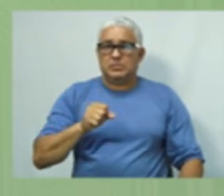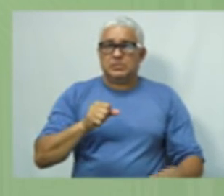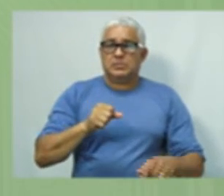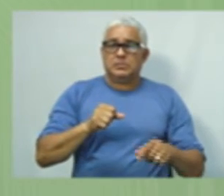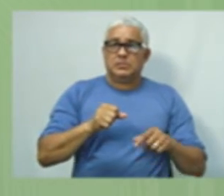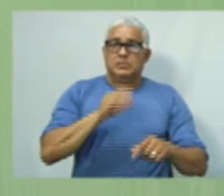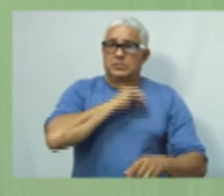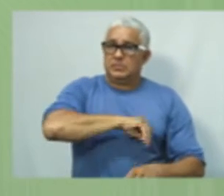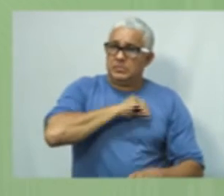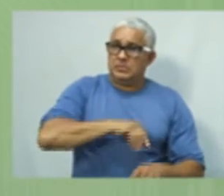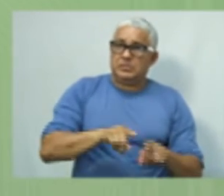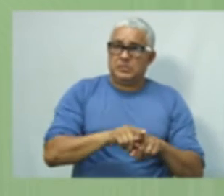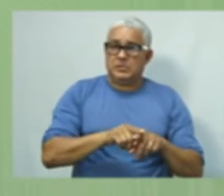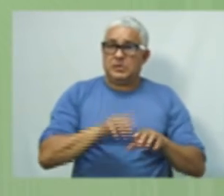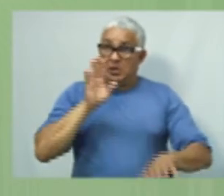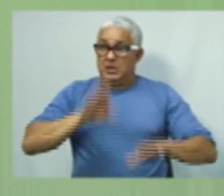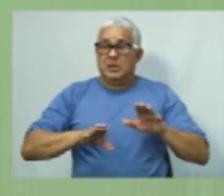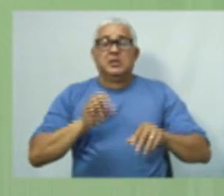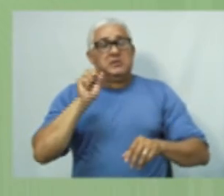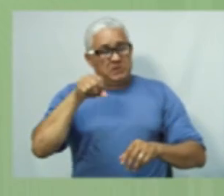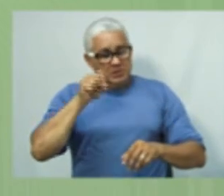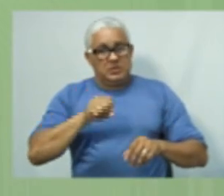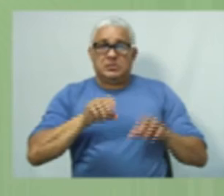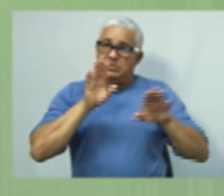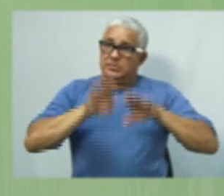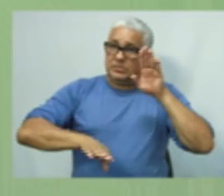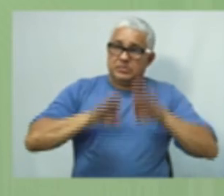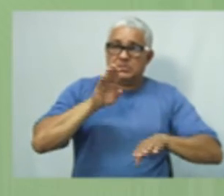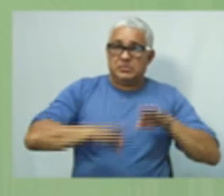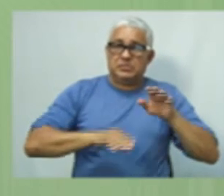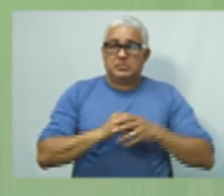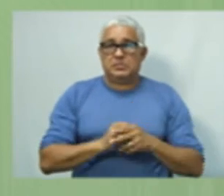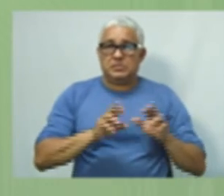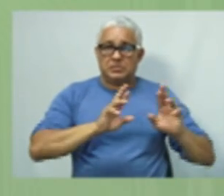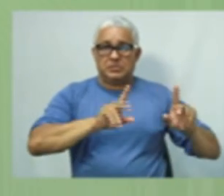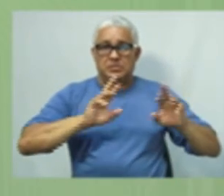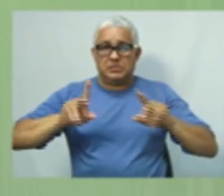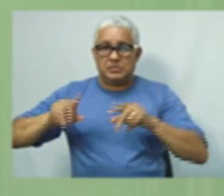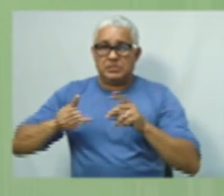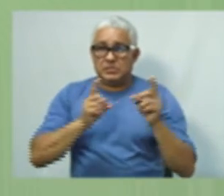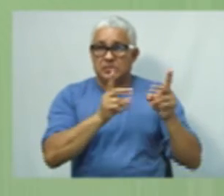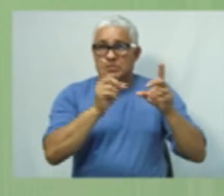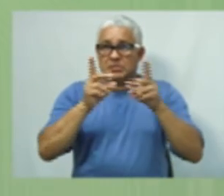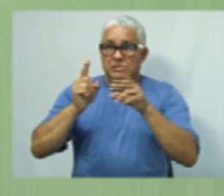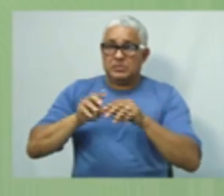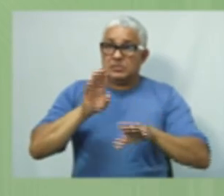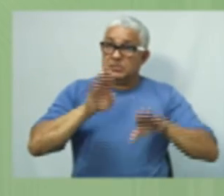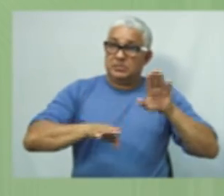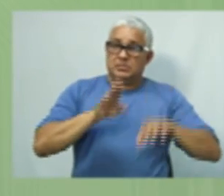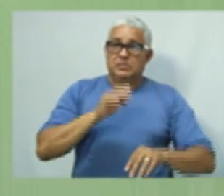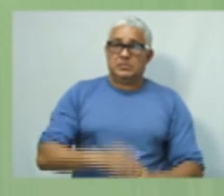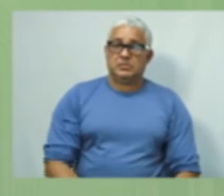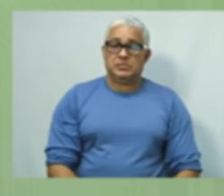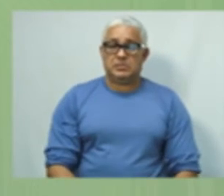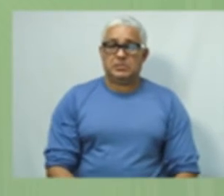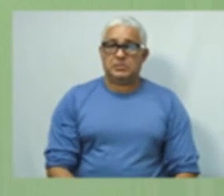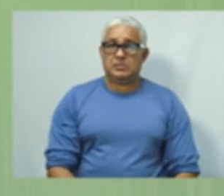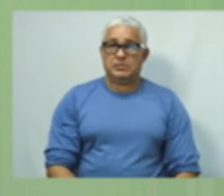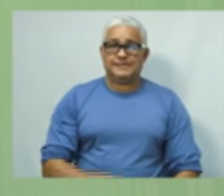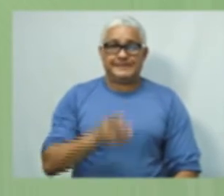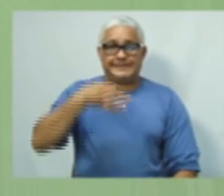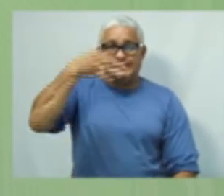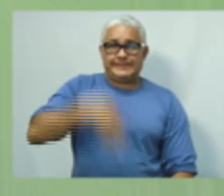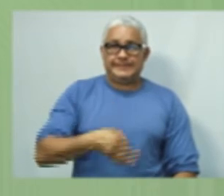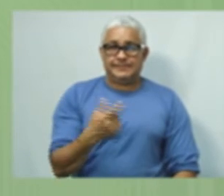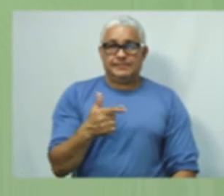são variáveis? Sim, lembra que a professora falou que lidar ali realmente com vendas é variável, isso não é certo,